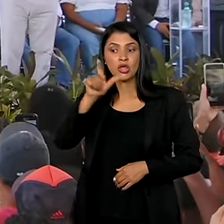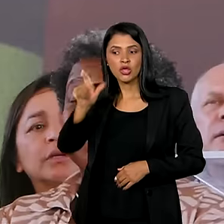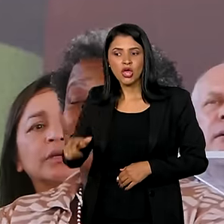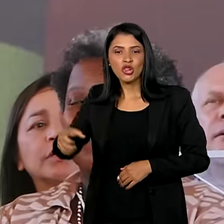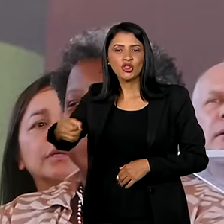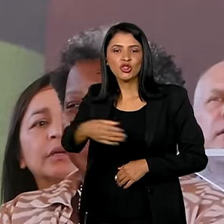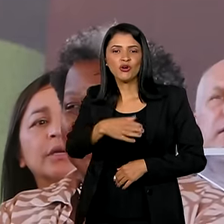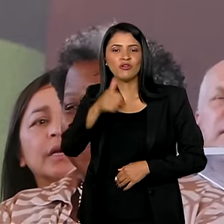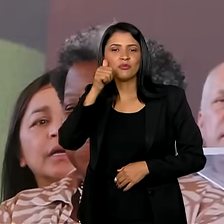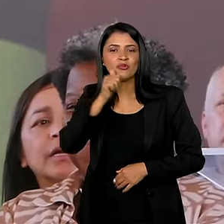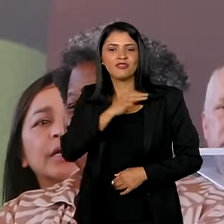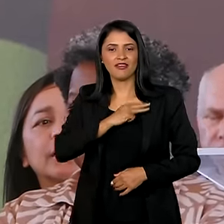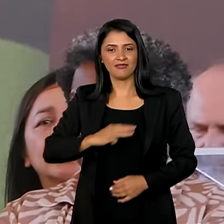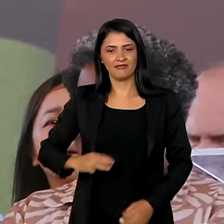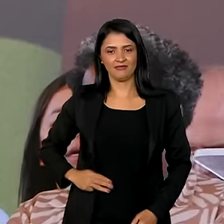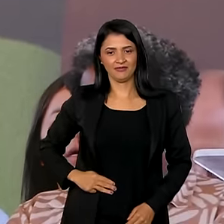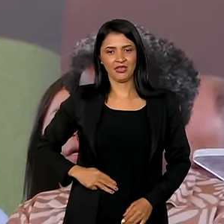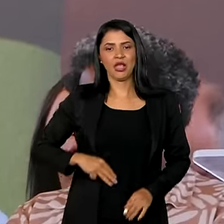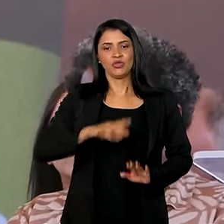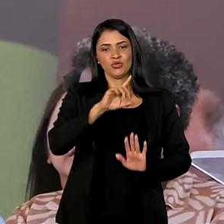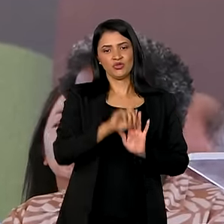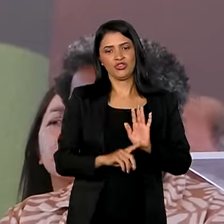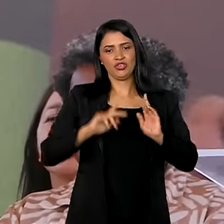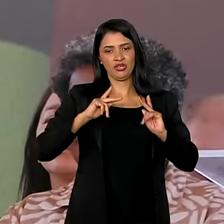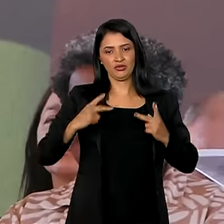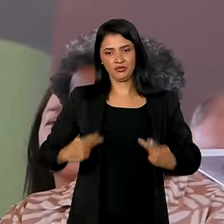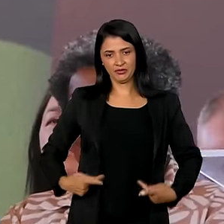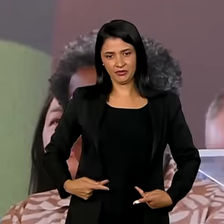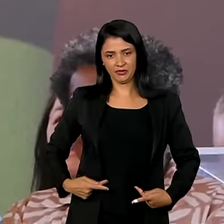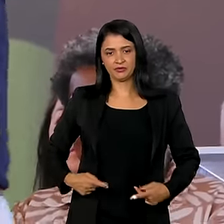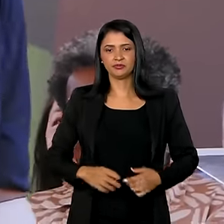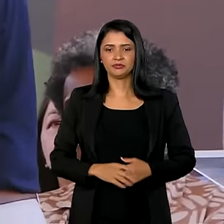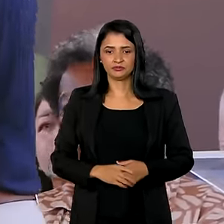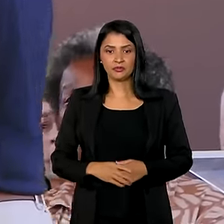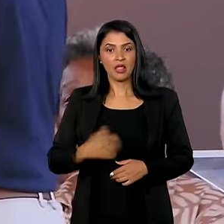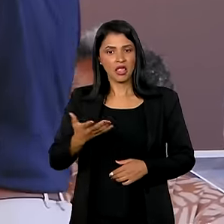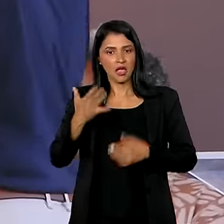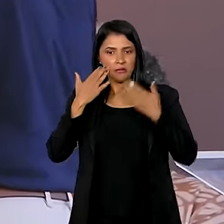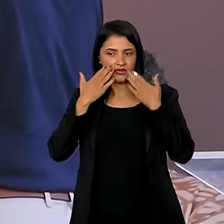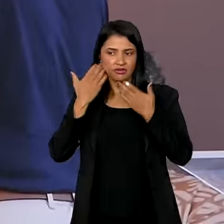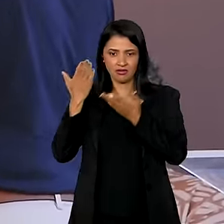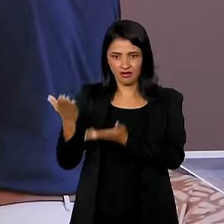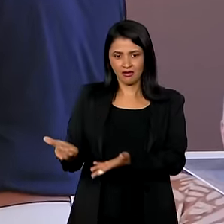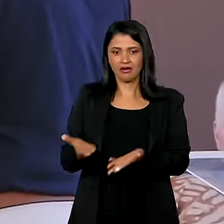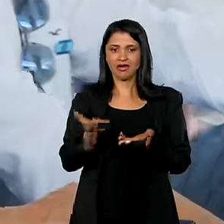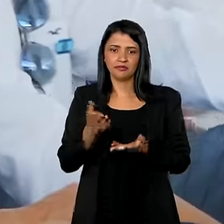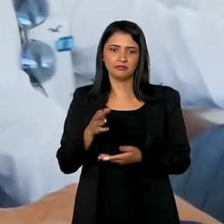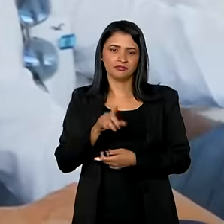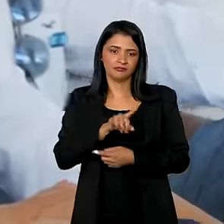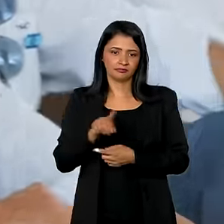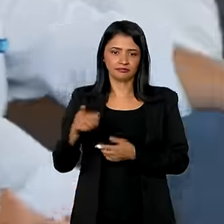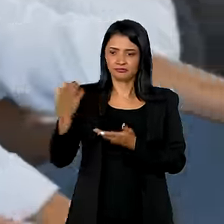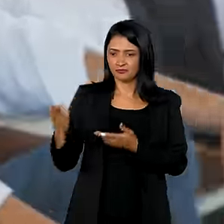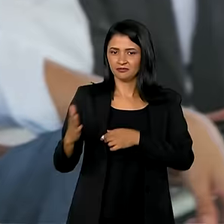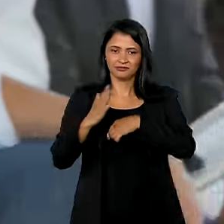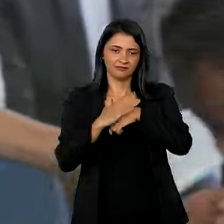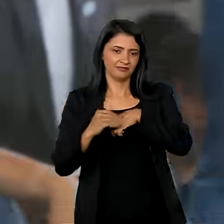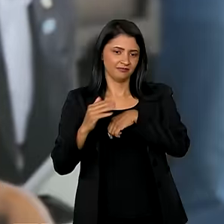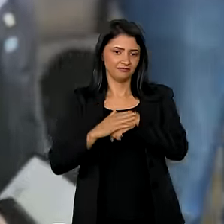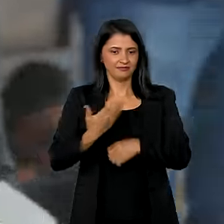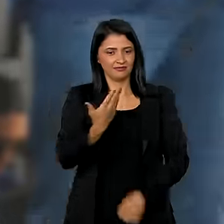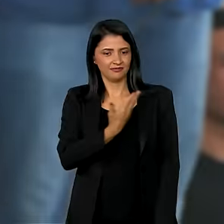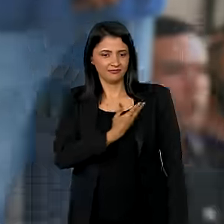ministra dos Direitos Humanos. Quero apresentar para vocês a querida